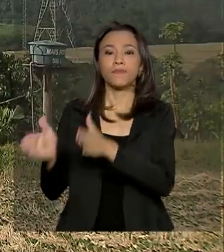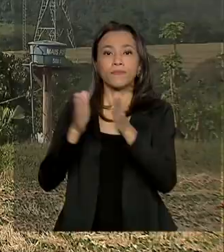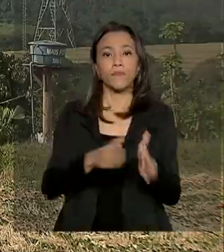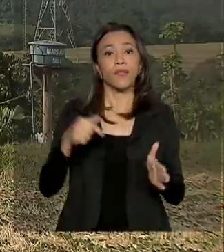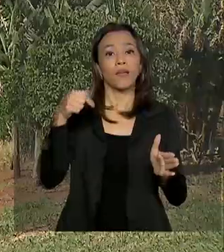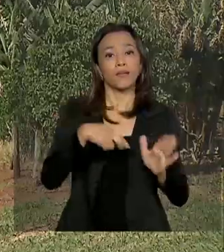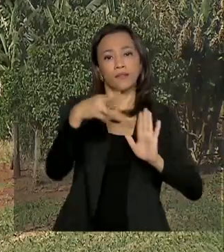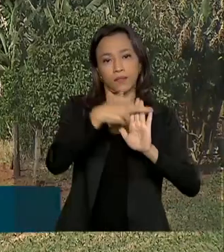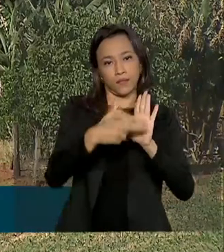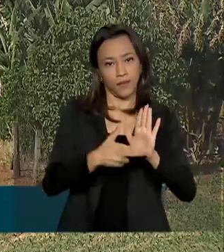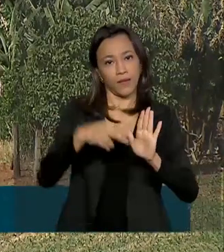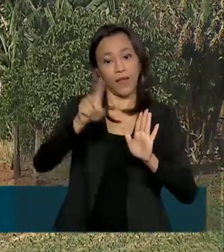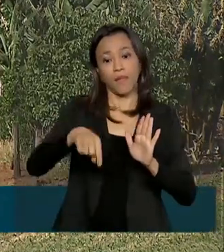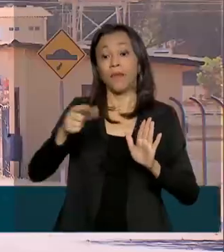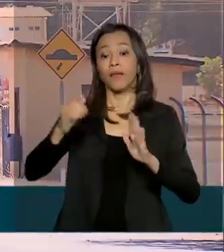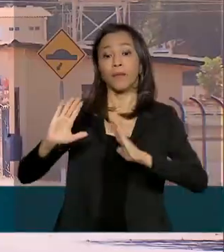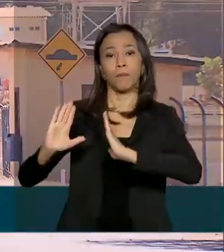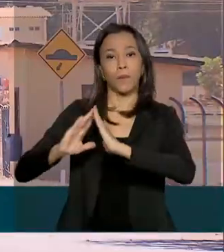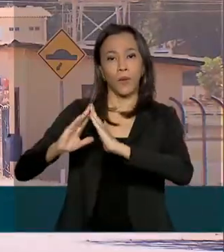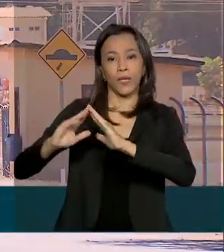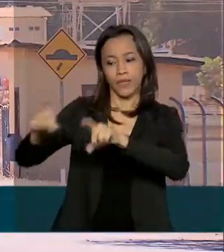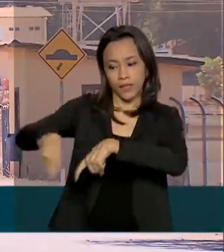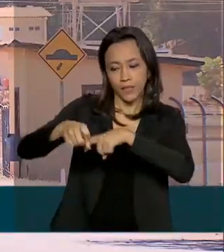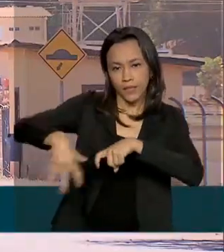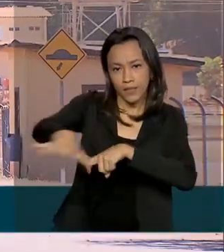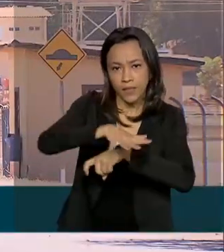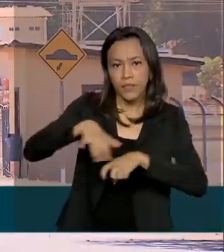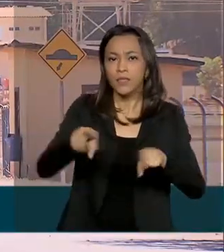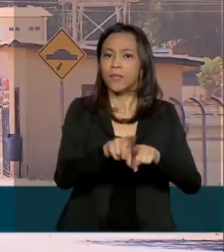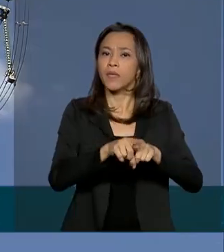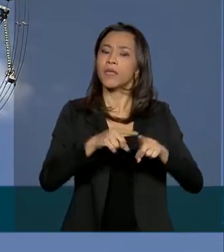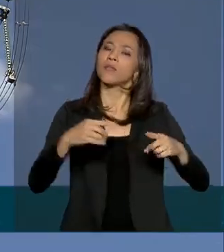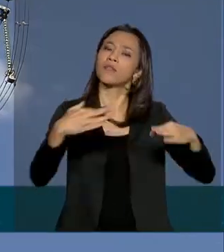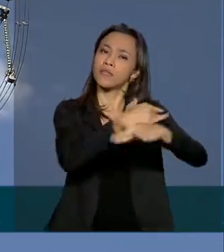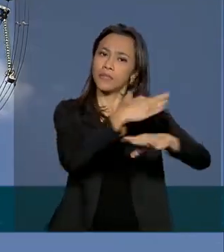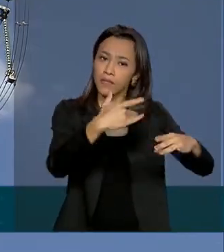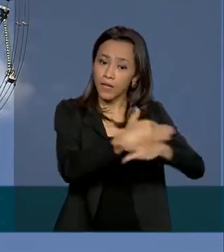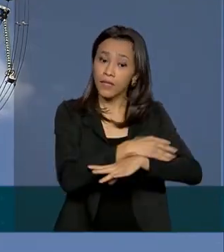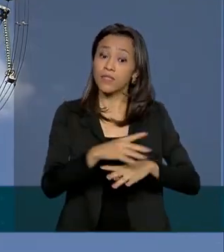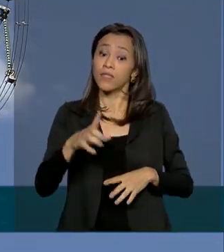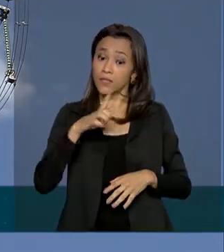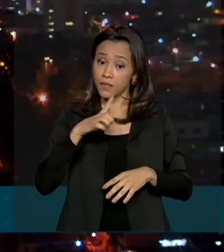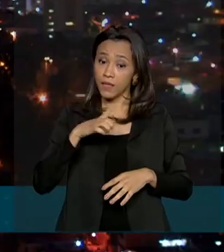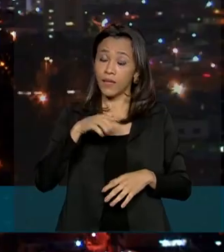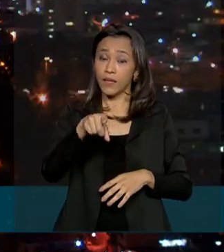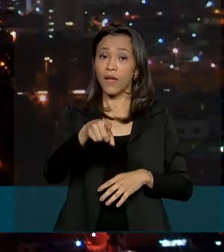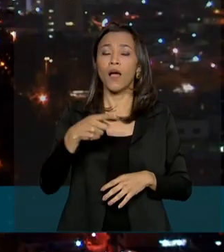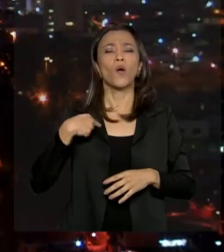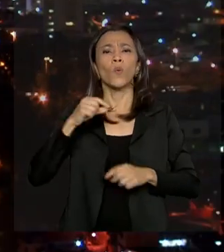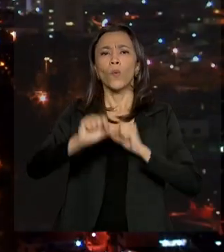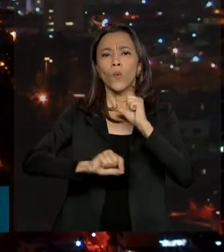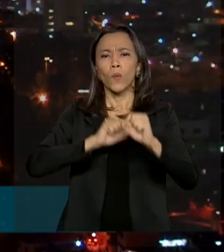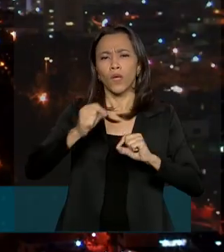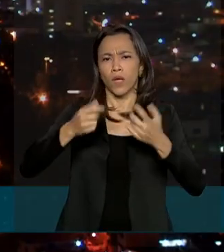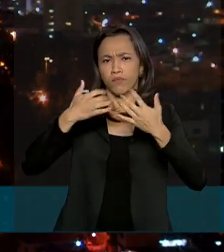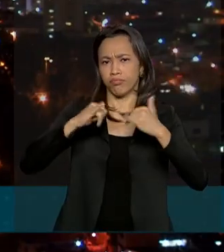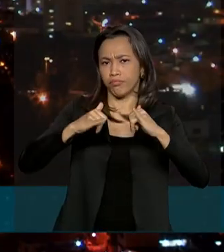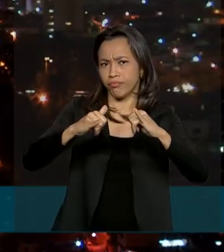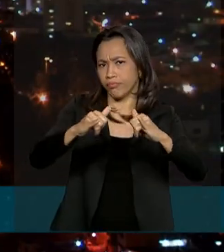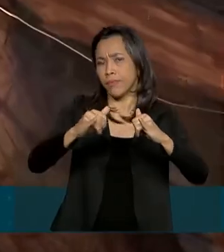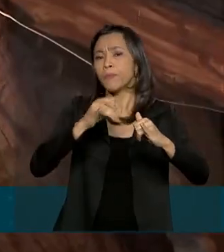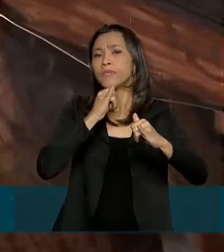vale para residências rurais e urbanas, além de locais que mantêm aparelhos para manutenção da vida, como